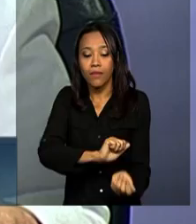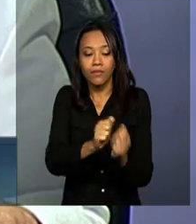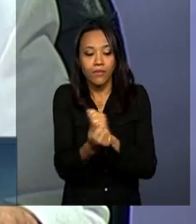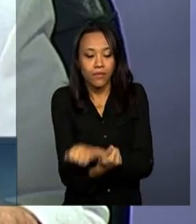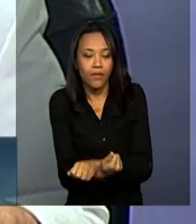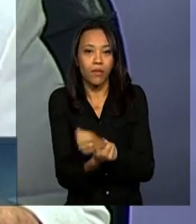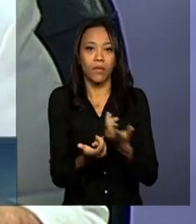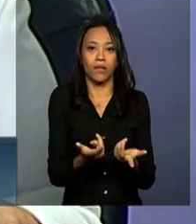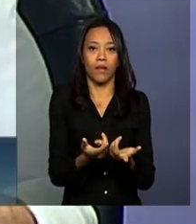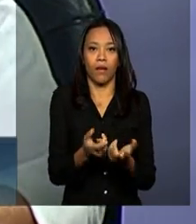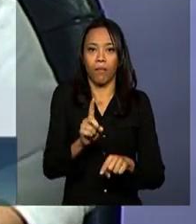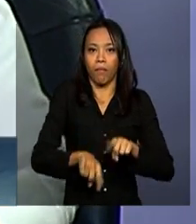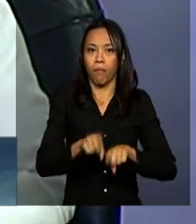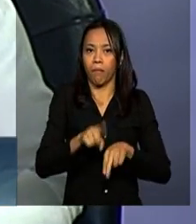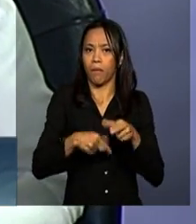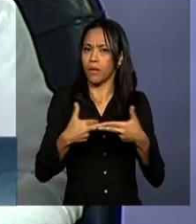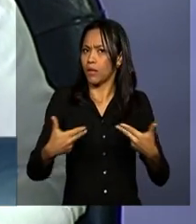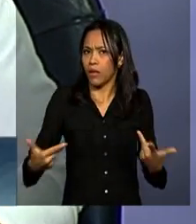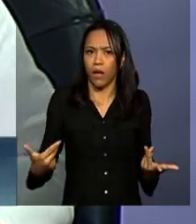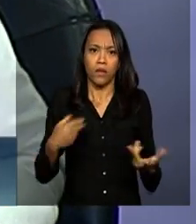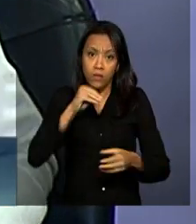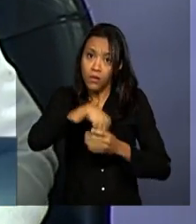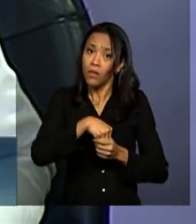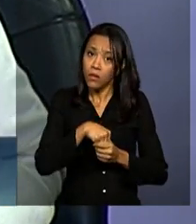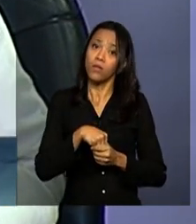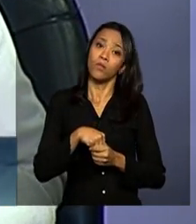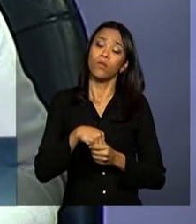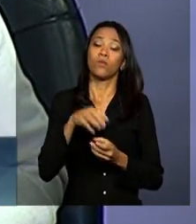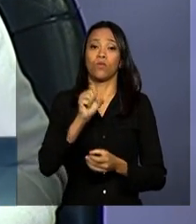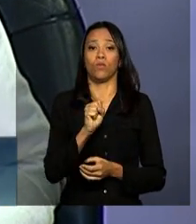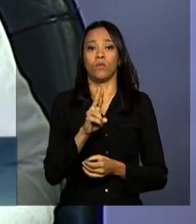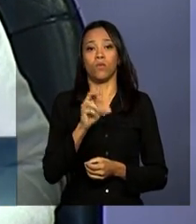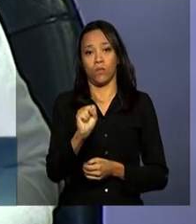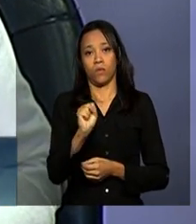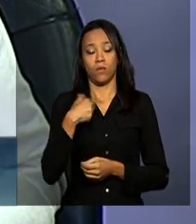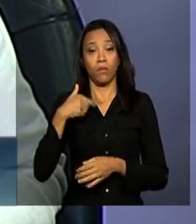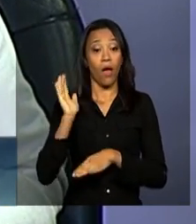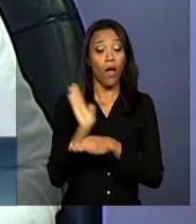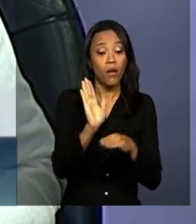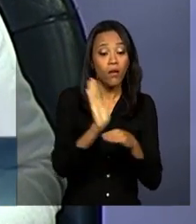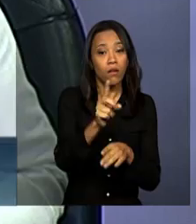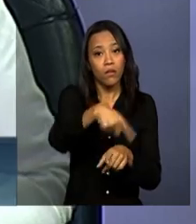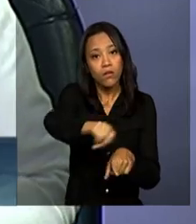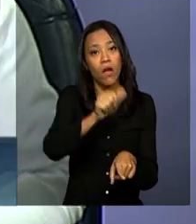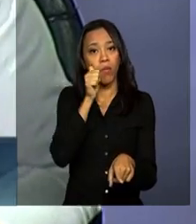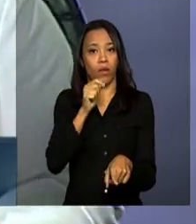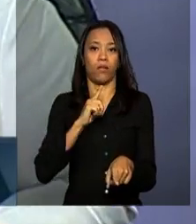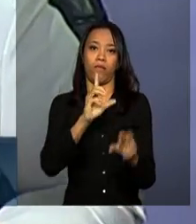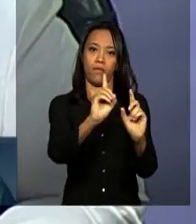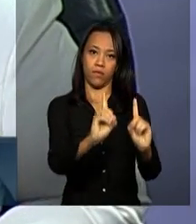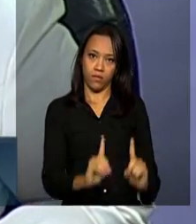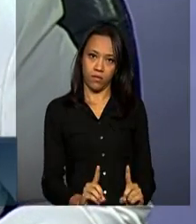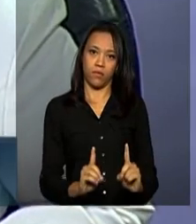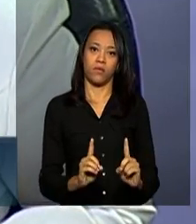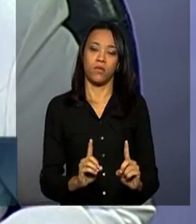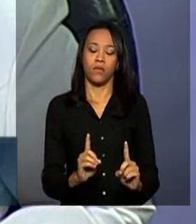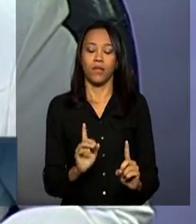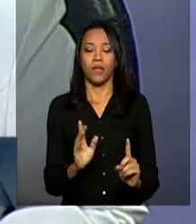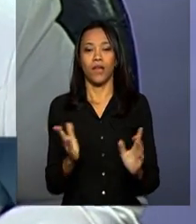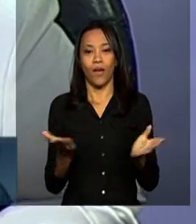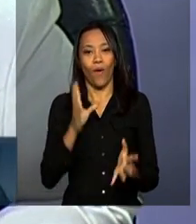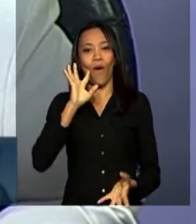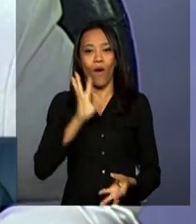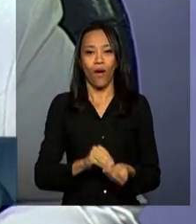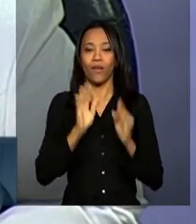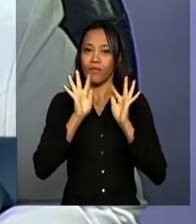adaptado, toda a forma do SUS atender a mulher com deficiência tem, e agora, finalmente, né, nós